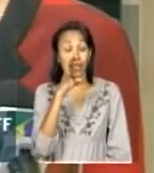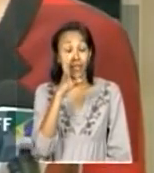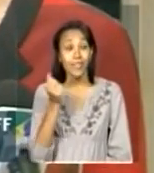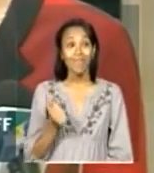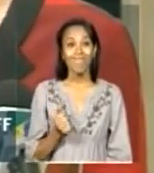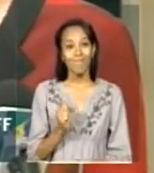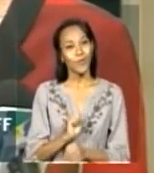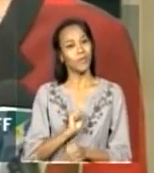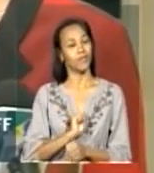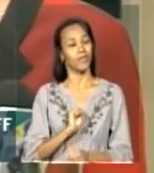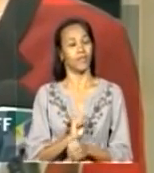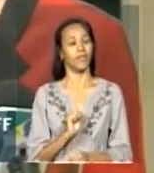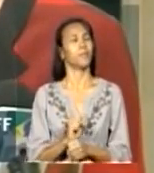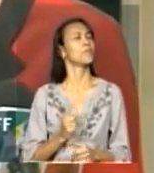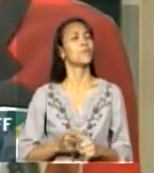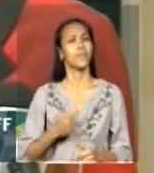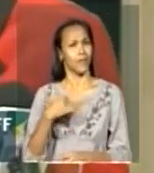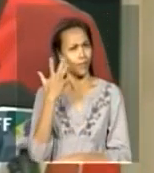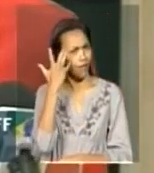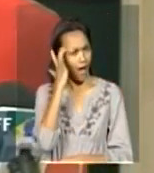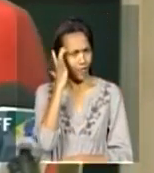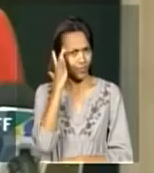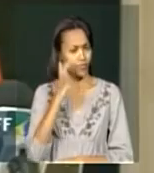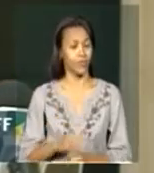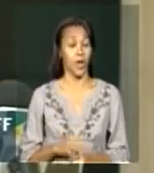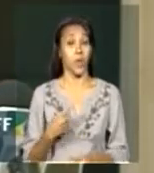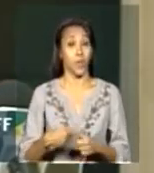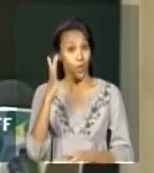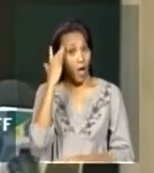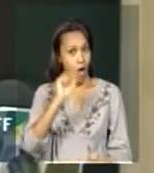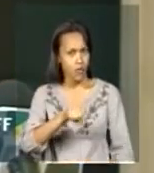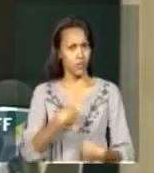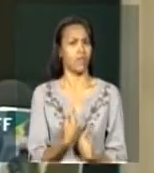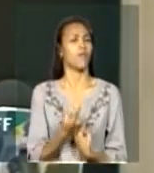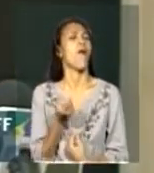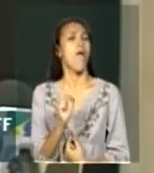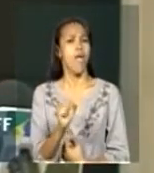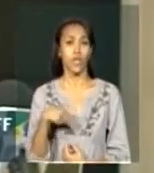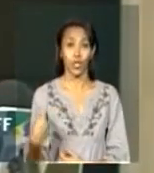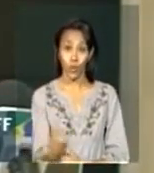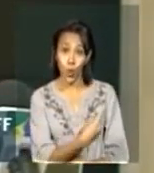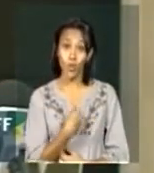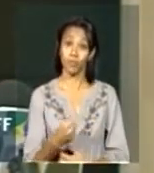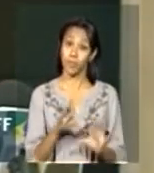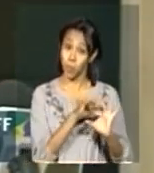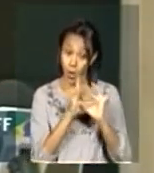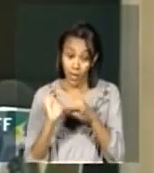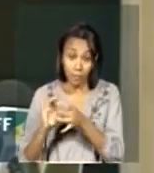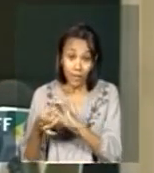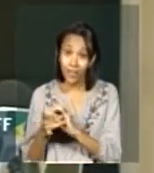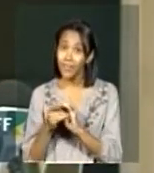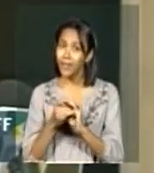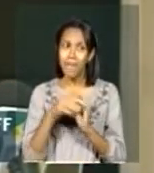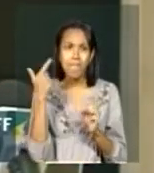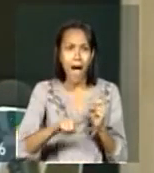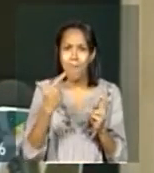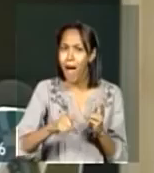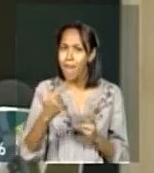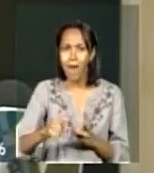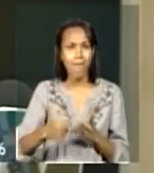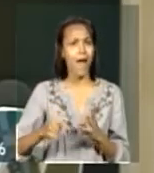aberto. Por que que eu acho? Porque eu acho que o desafio é a gente numa olimpíada buscar o maior número